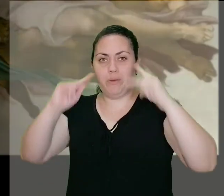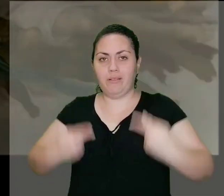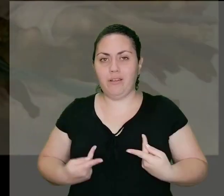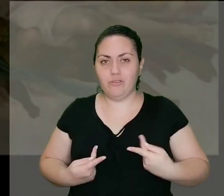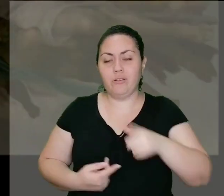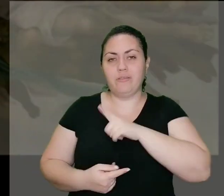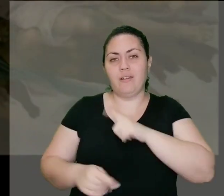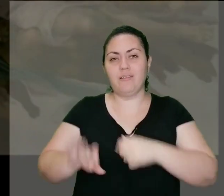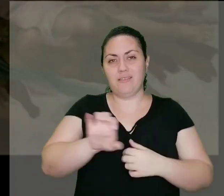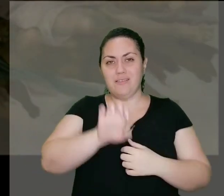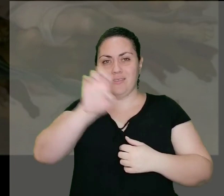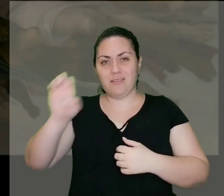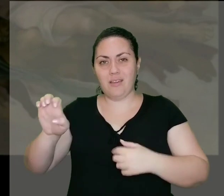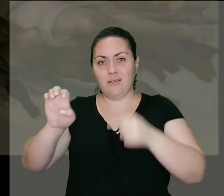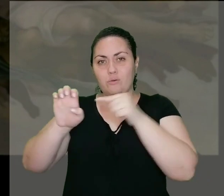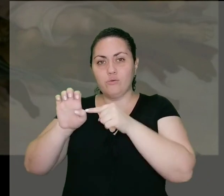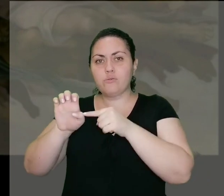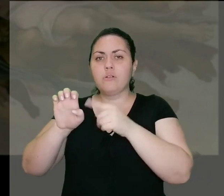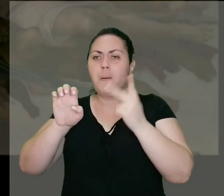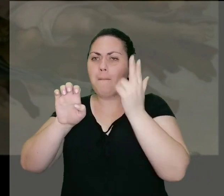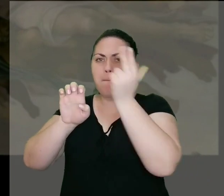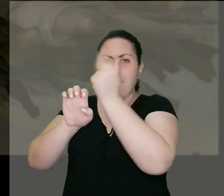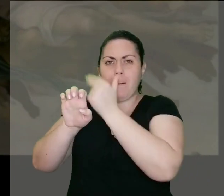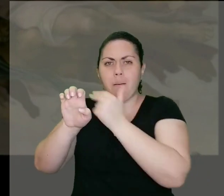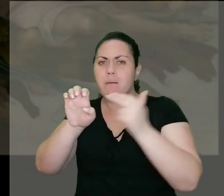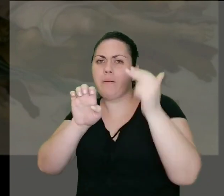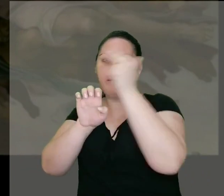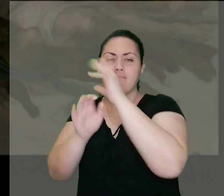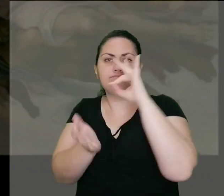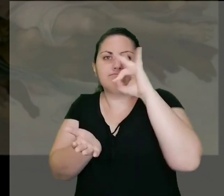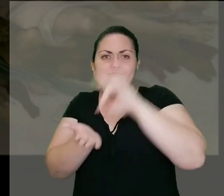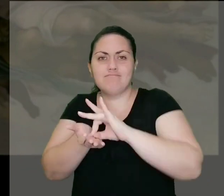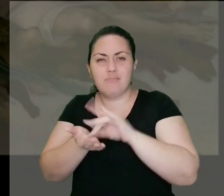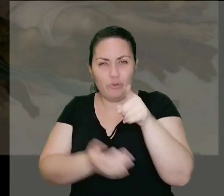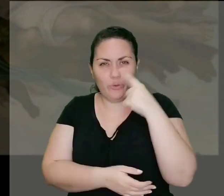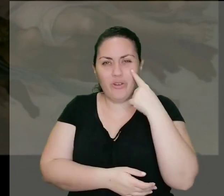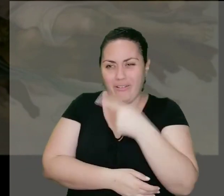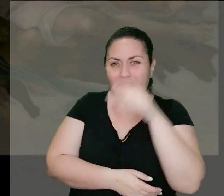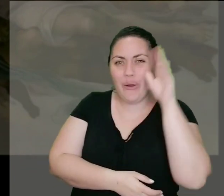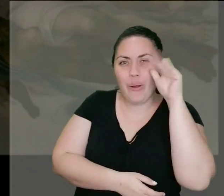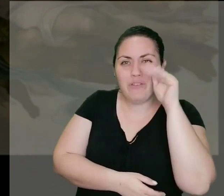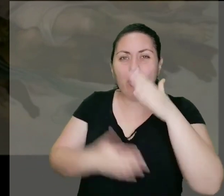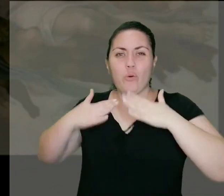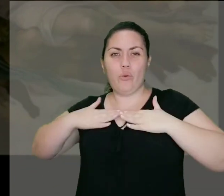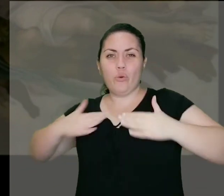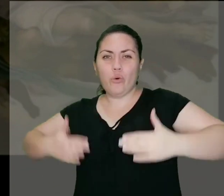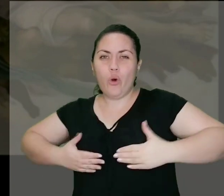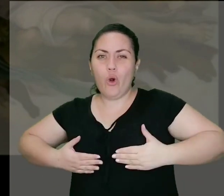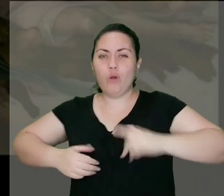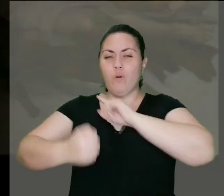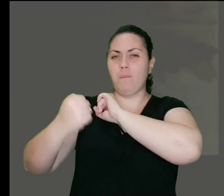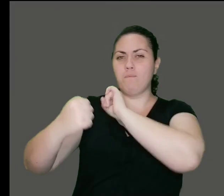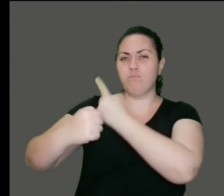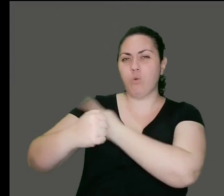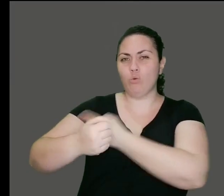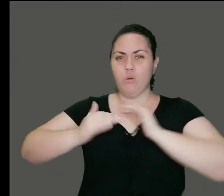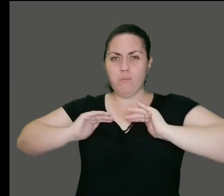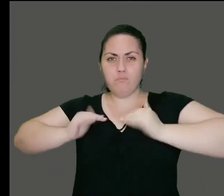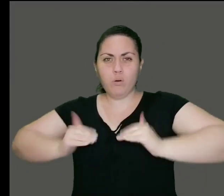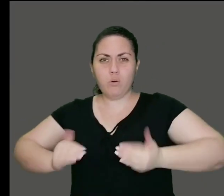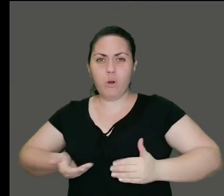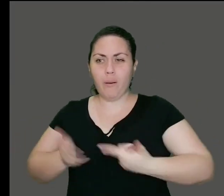lado esquerdo, tem o seu corpo pintado de um modo extremamente realista. Observe como os detalhes anatômicos de seus músculos